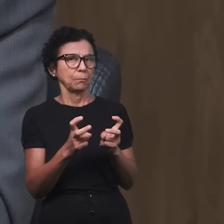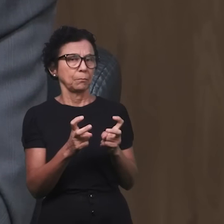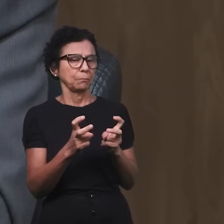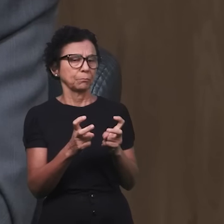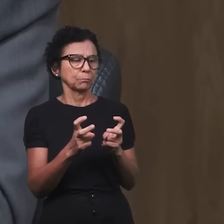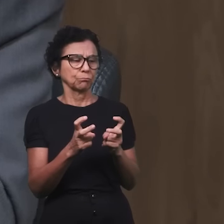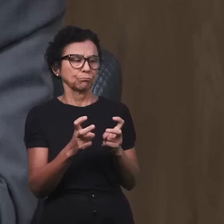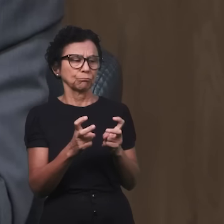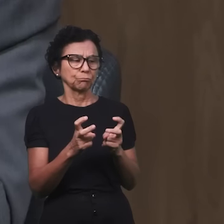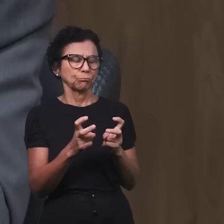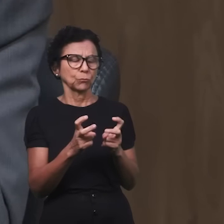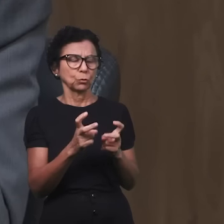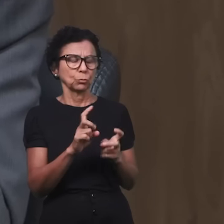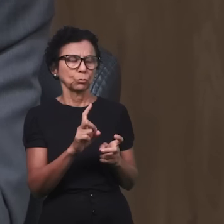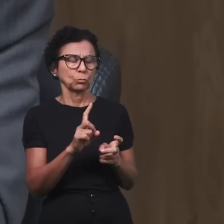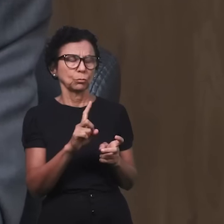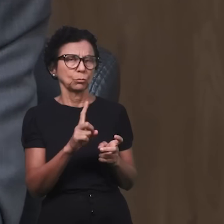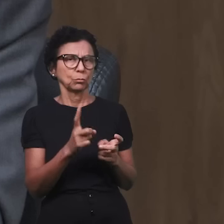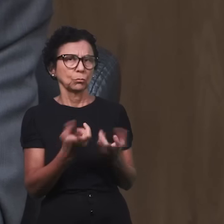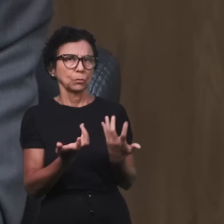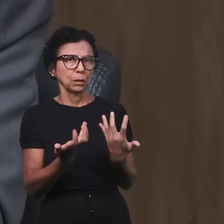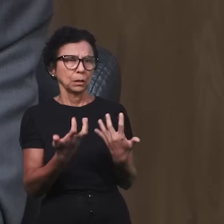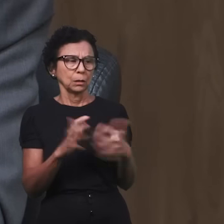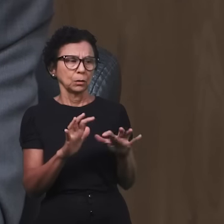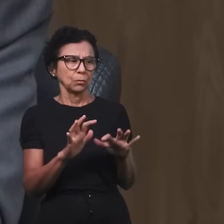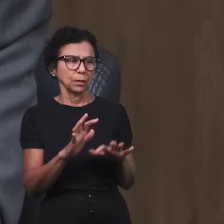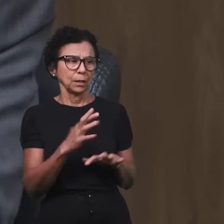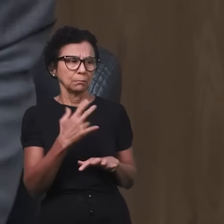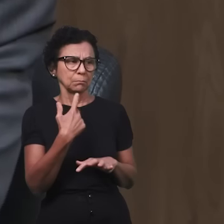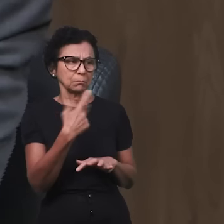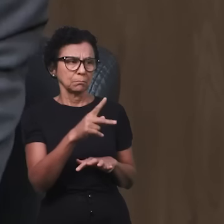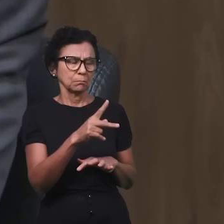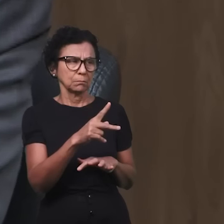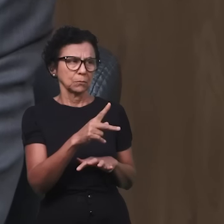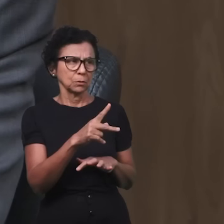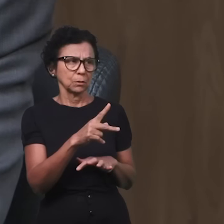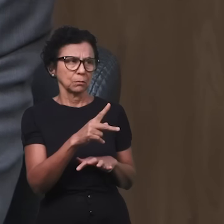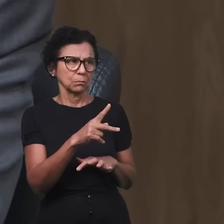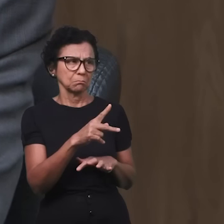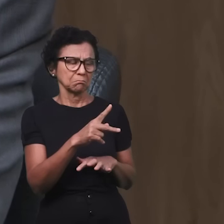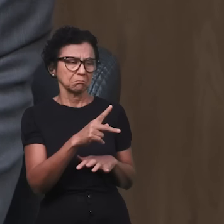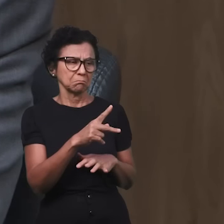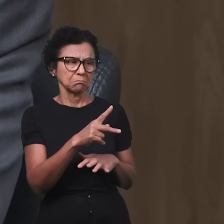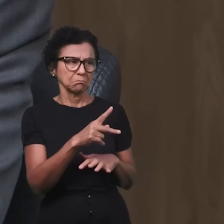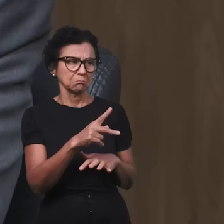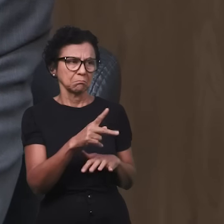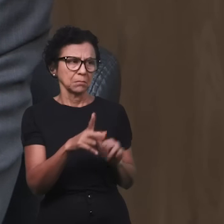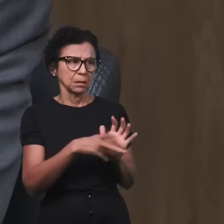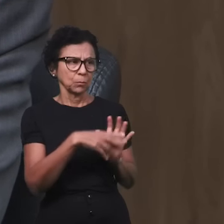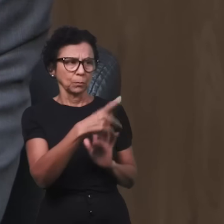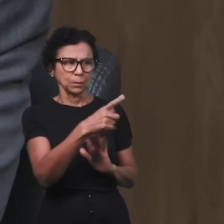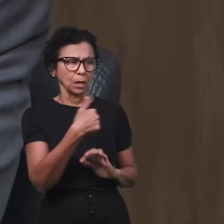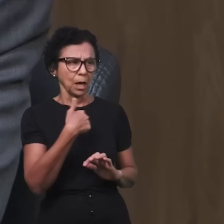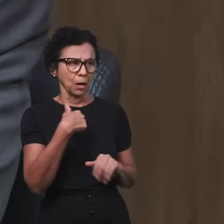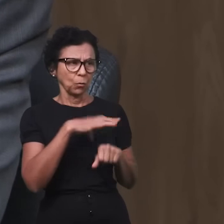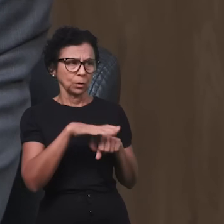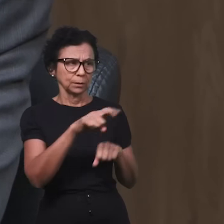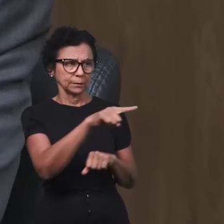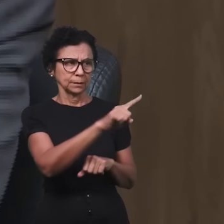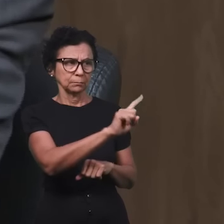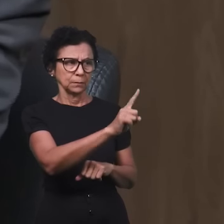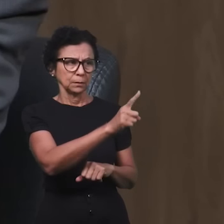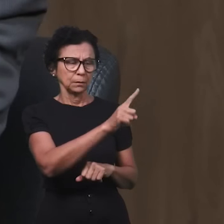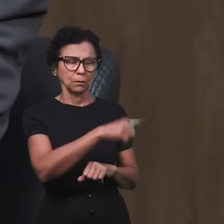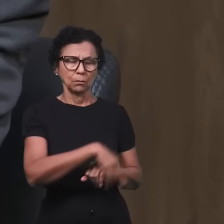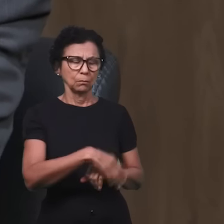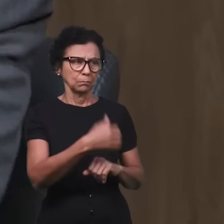entendeu? E ele disse: os teus bens são para você, entendeu? Não foi eu que te curei,